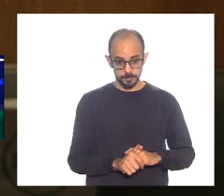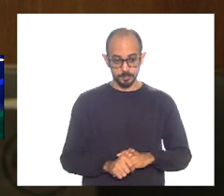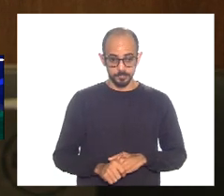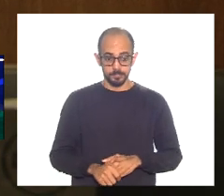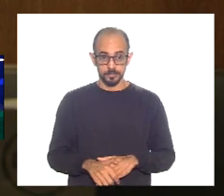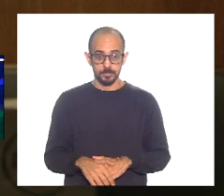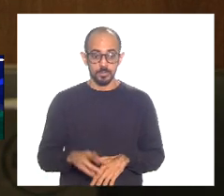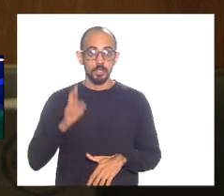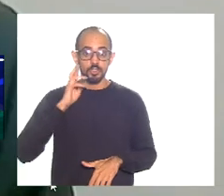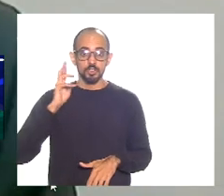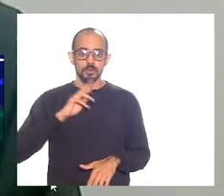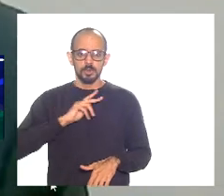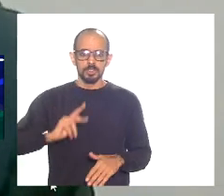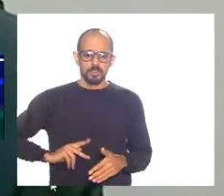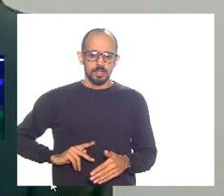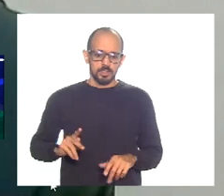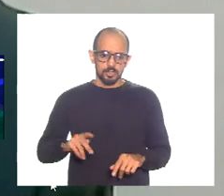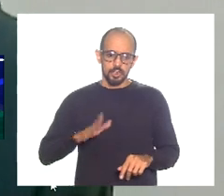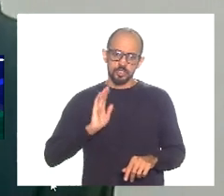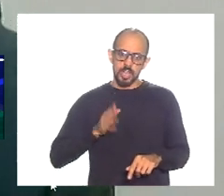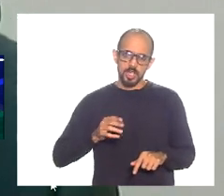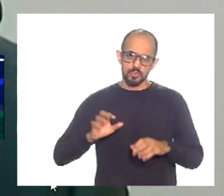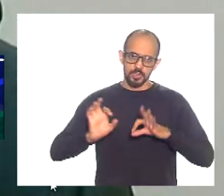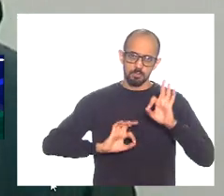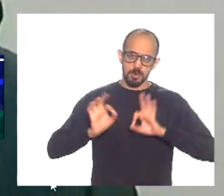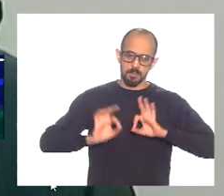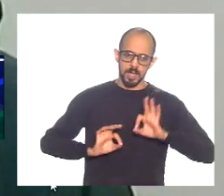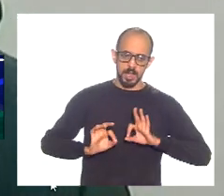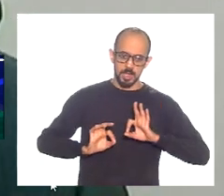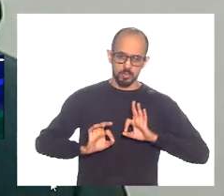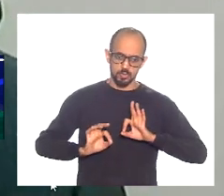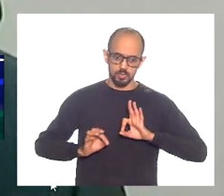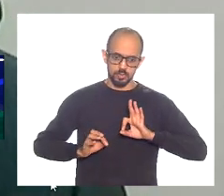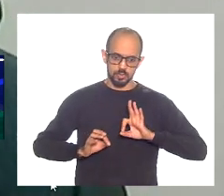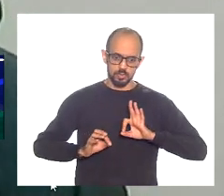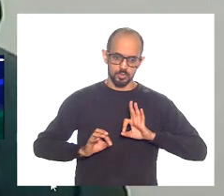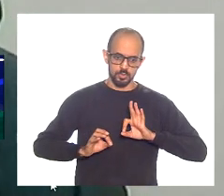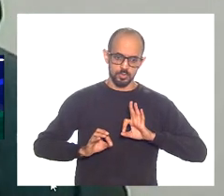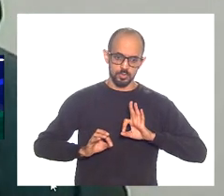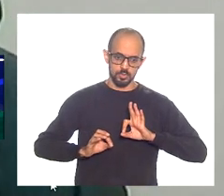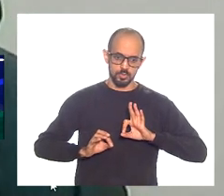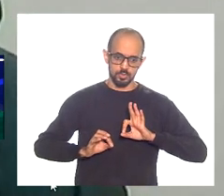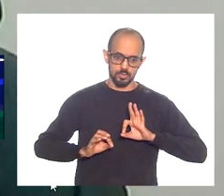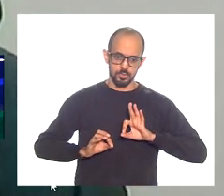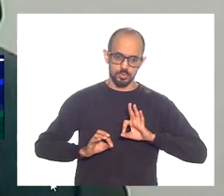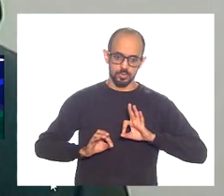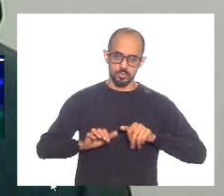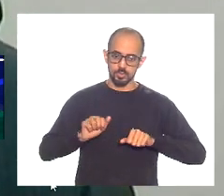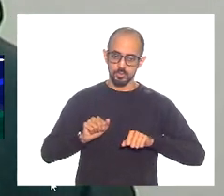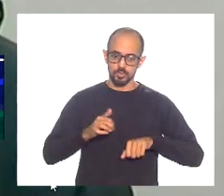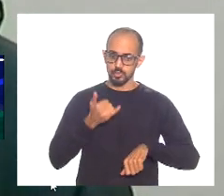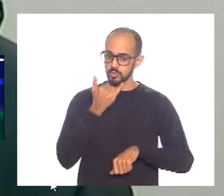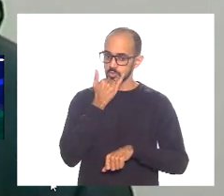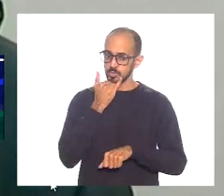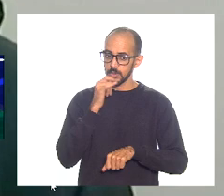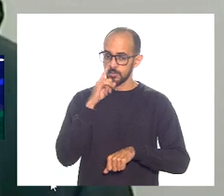Senhor presidente, eu já havia preparado o parecer do subjetivo.